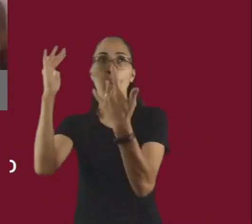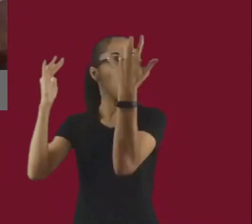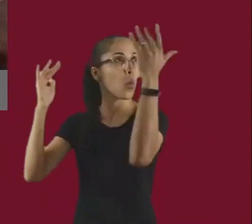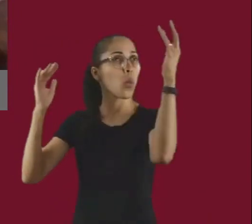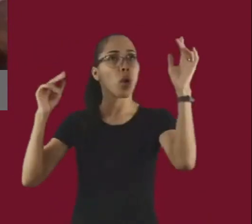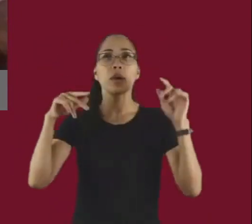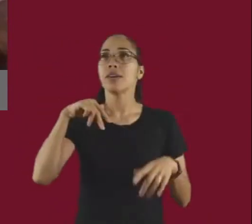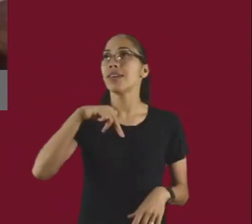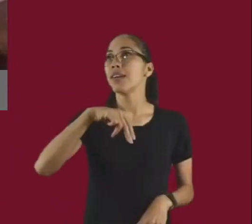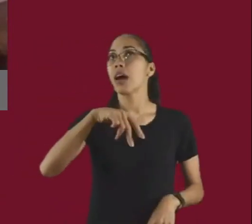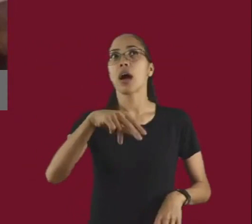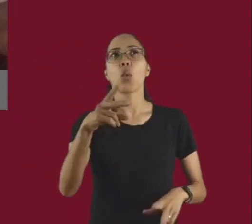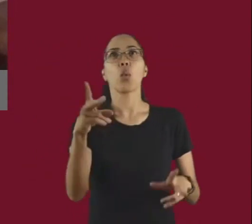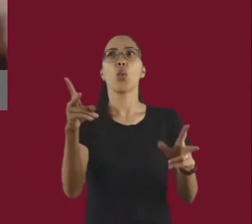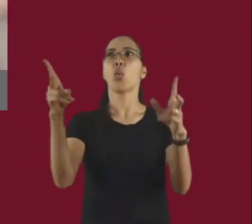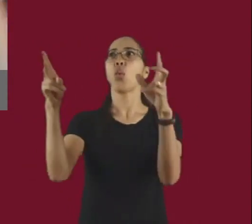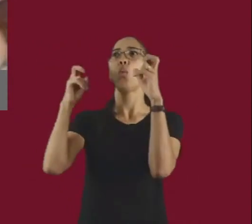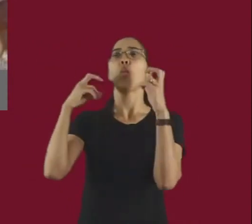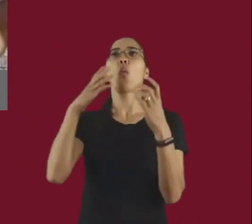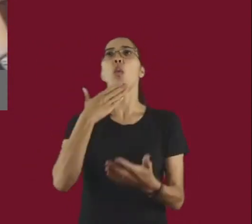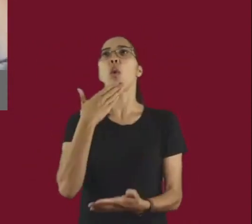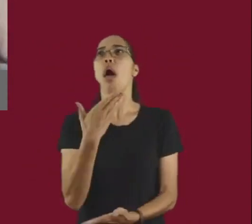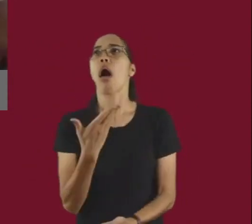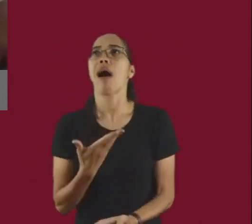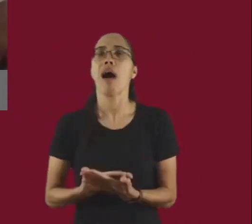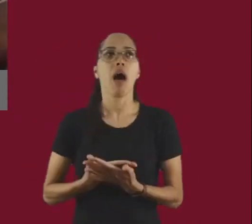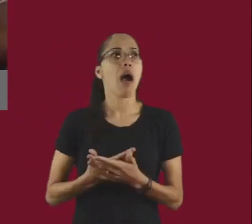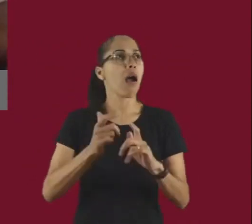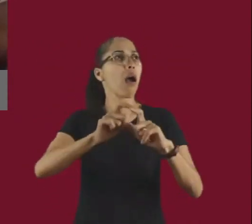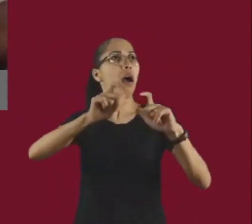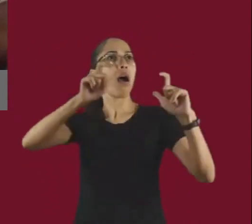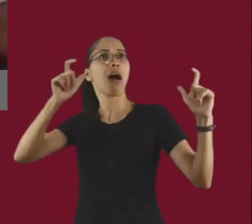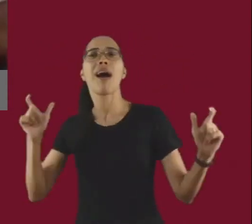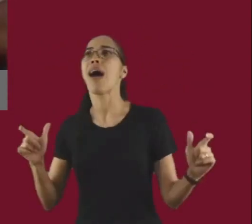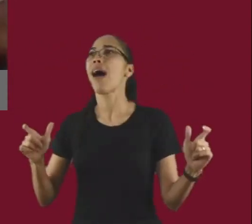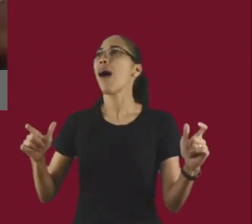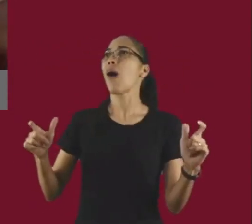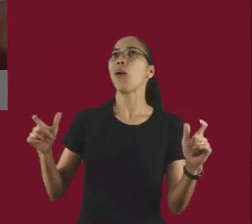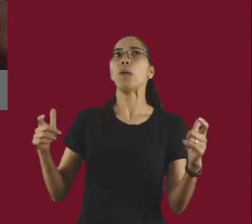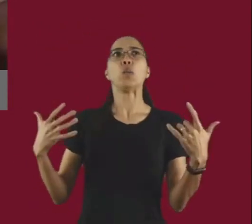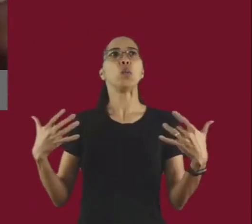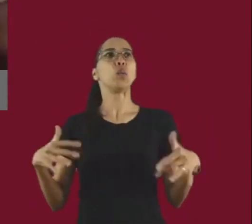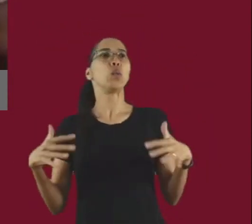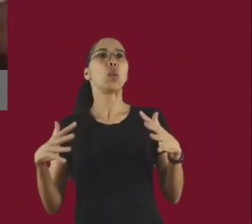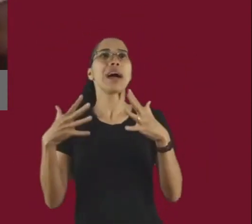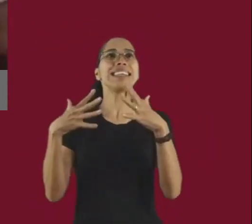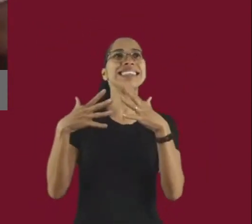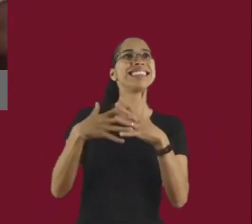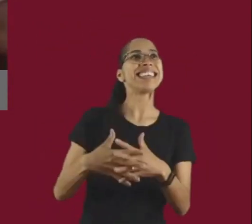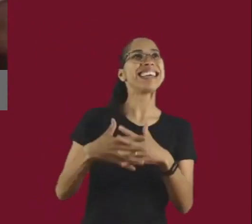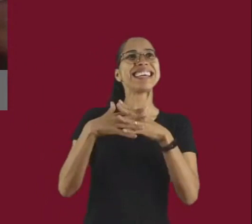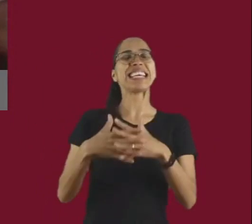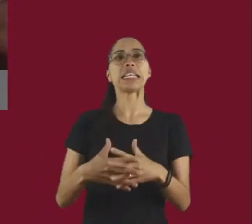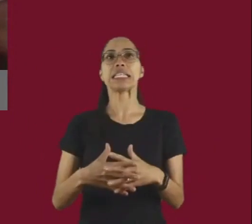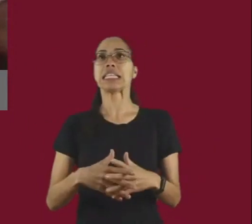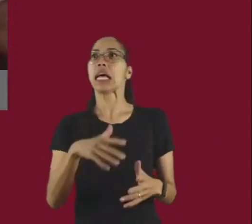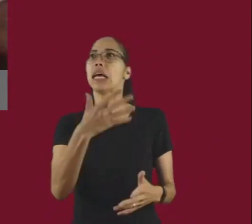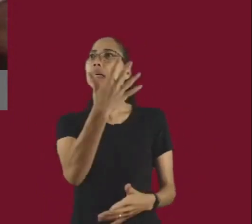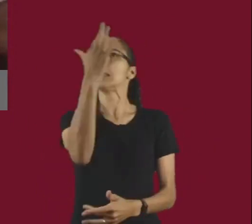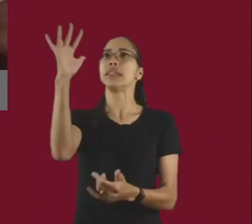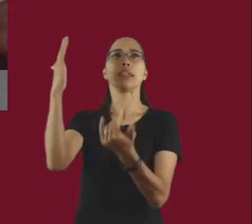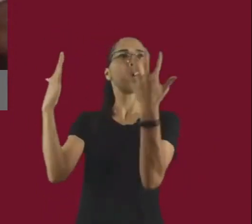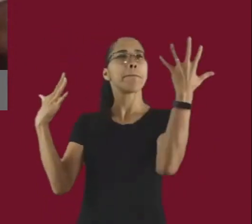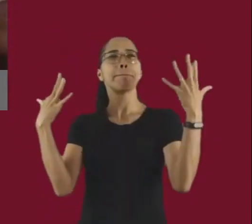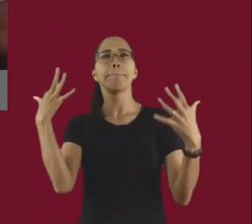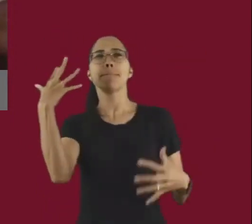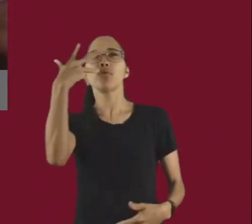o tamanho disso, a complexidade disso, a inteligência disso e a beleza disso,